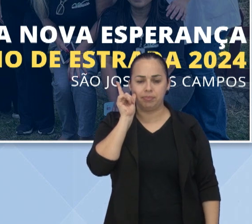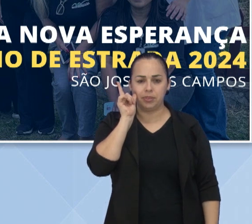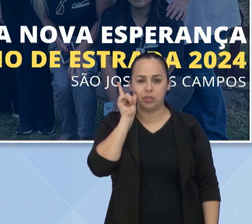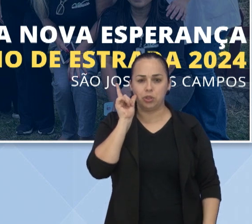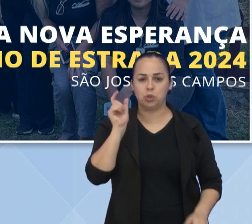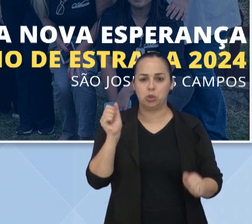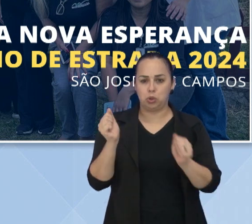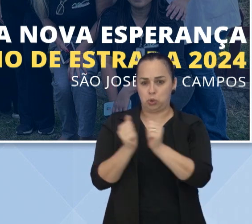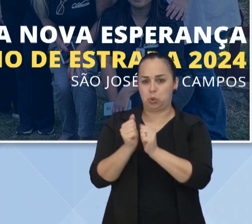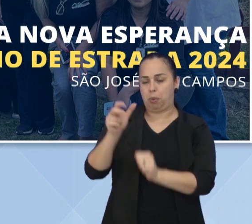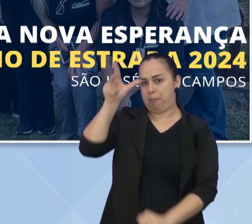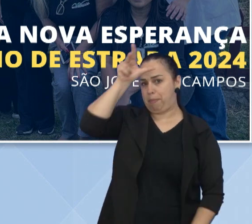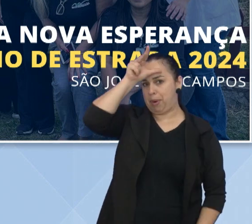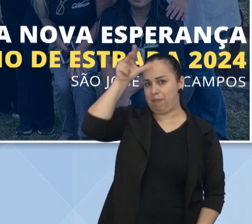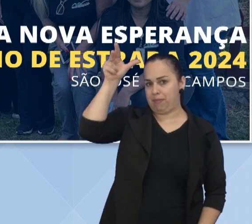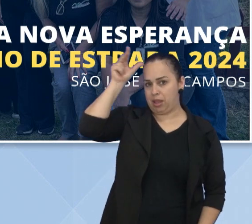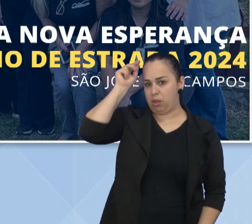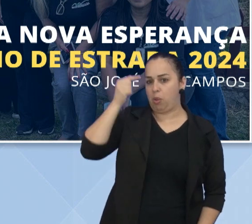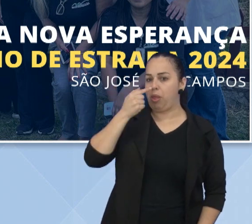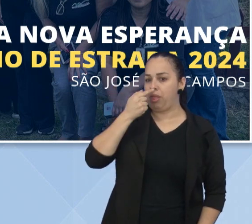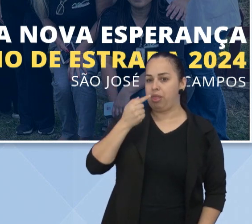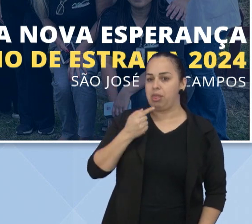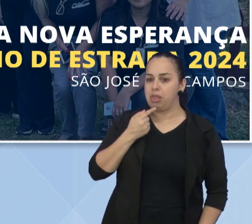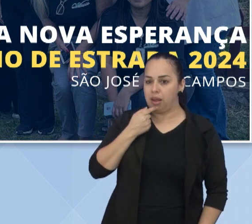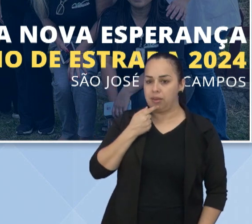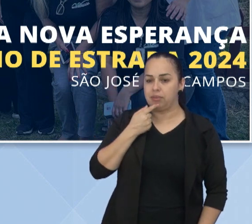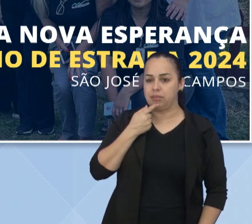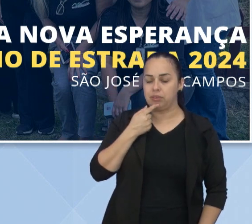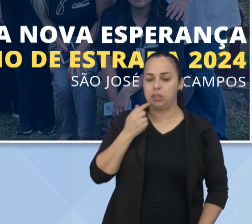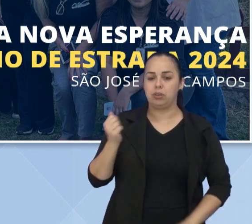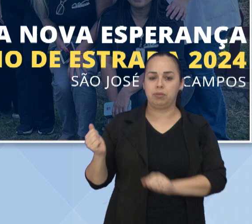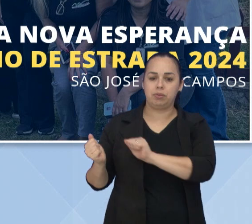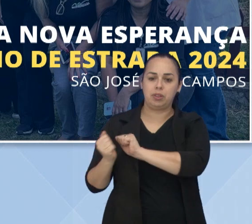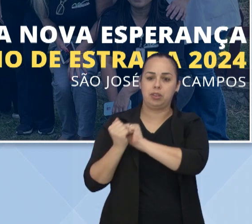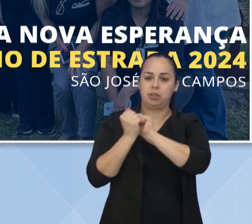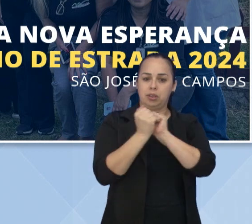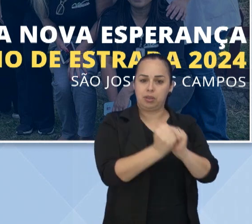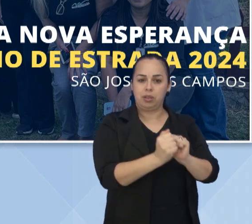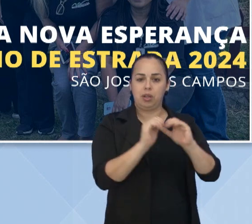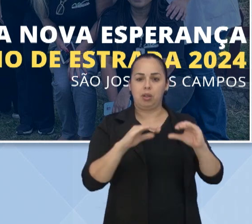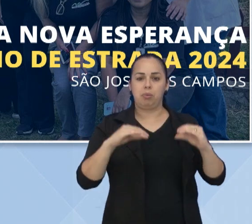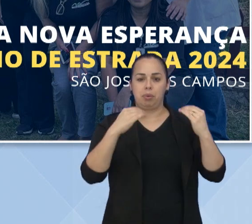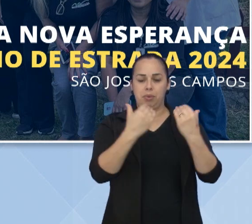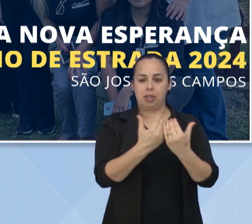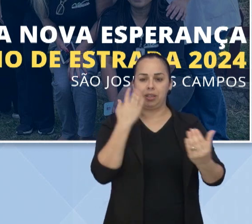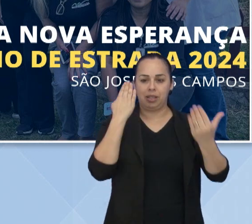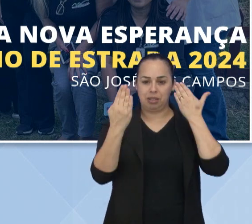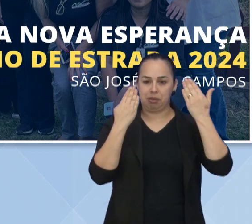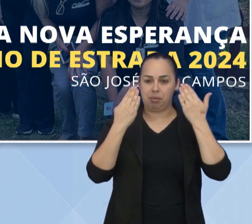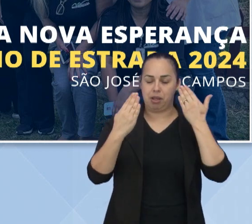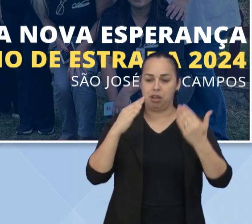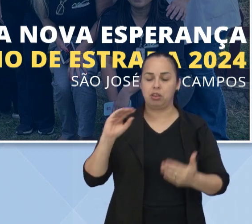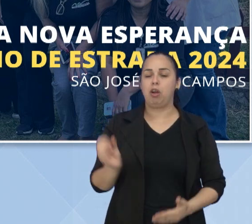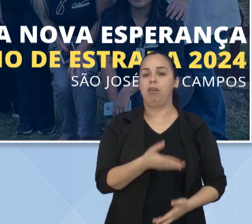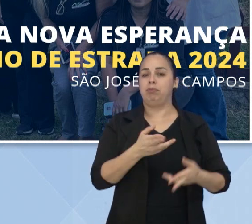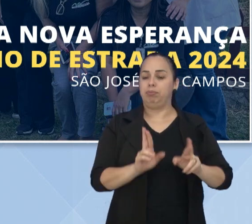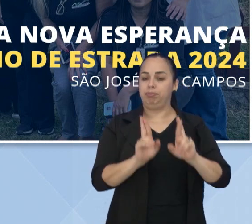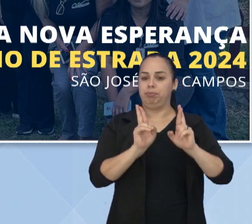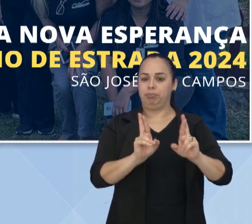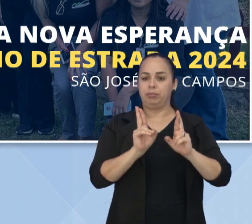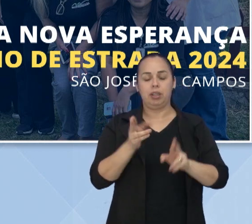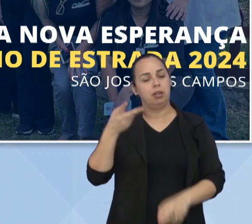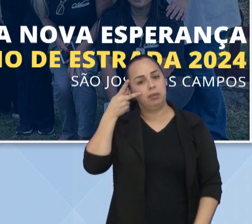junto com o prefeito Anderson Farias, eu estive lá na comunidade terapêutica Nova Esperança, fazendo